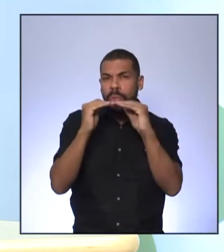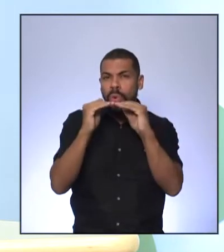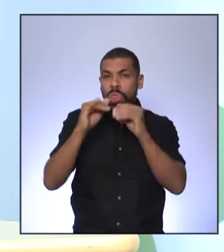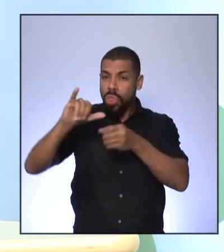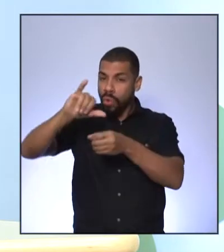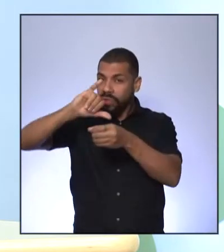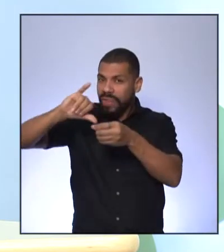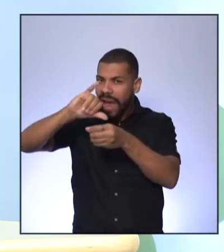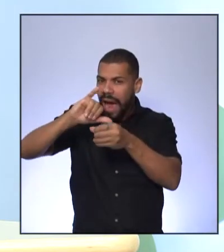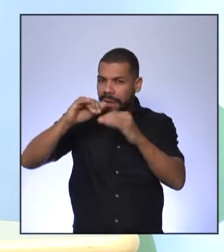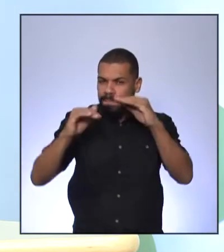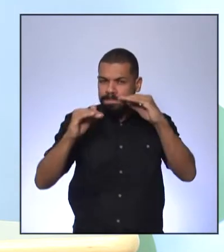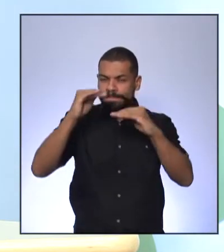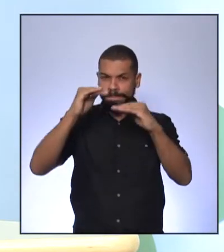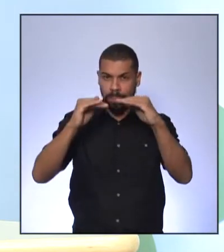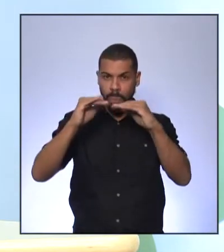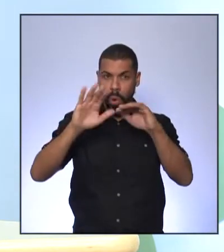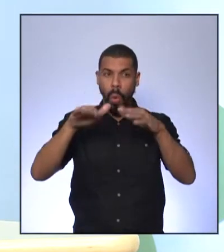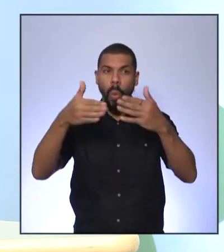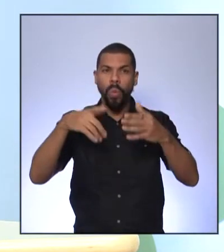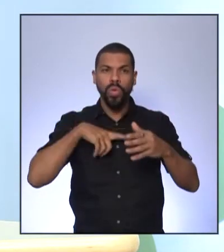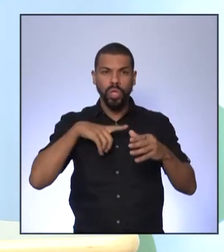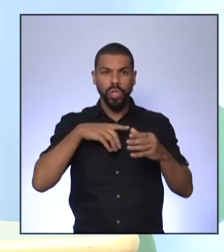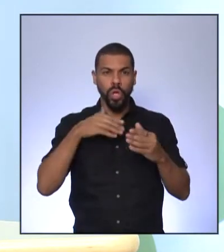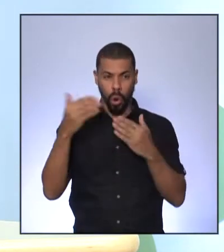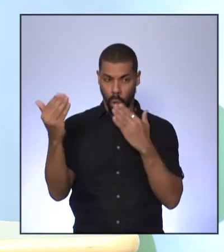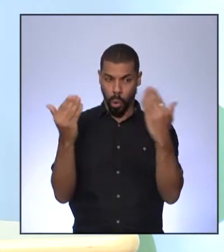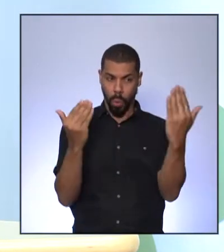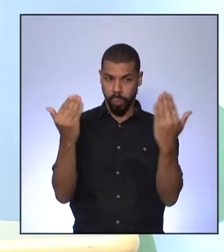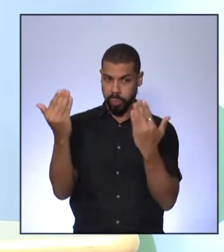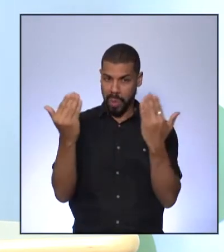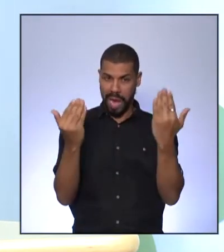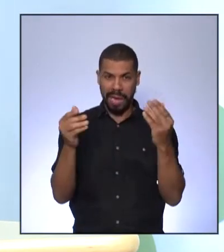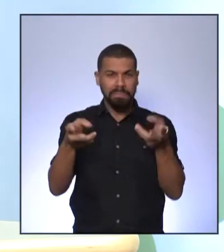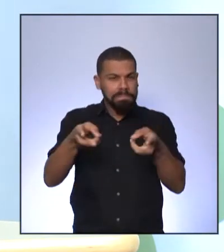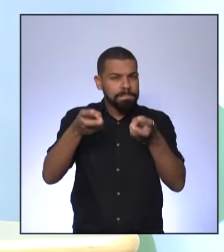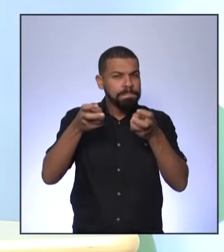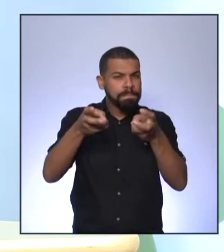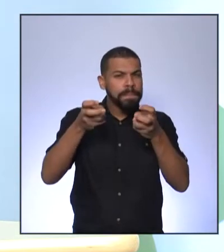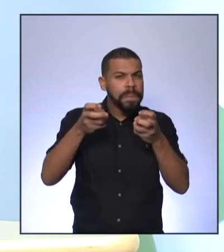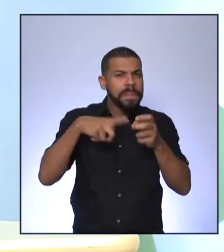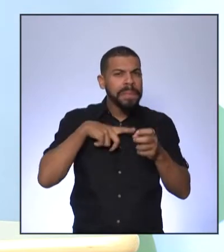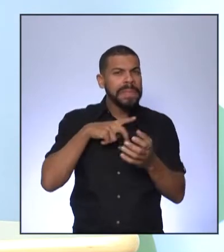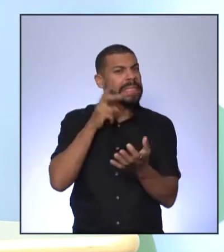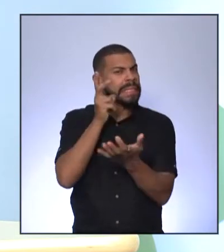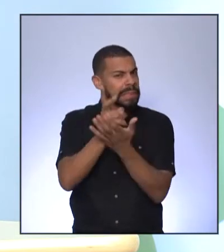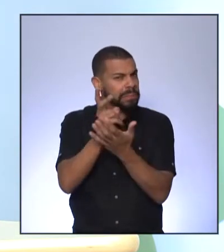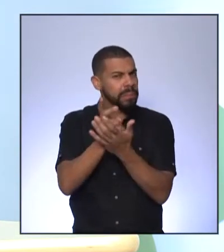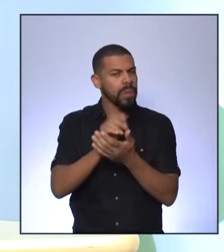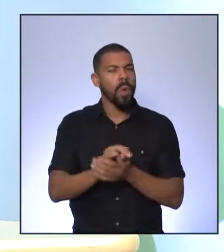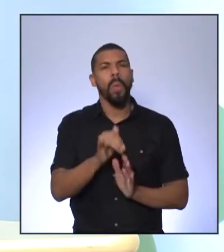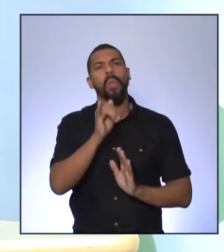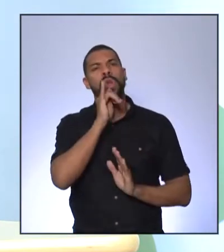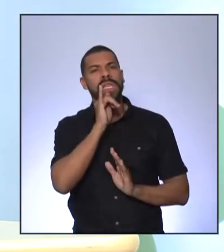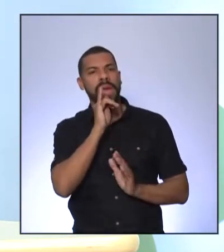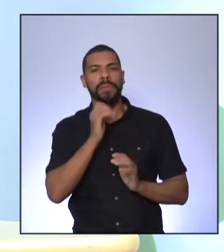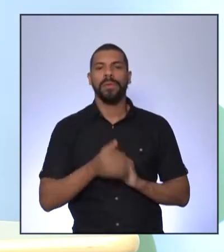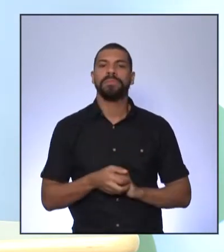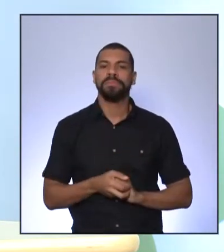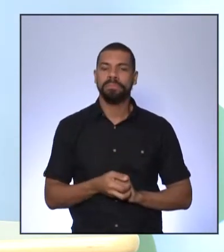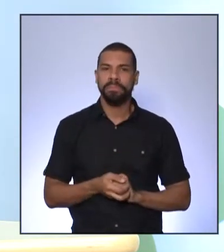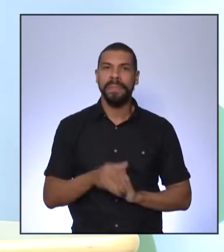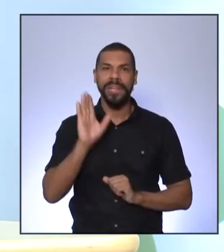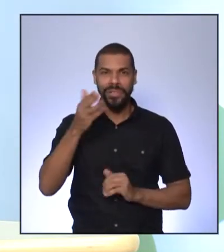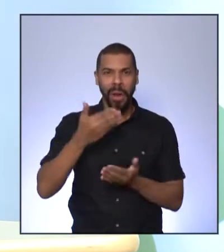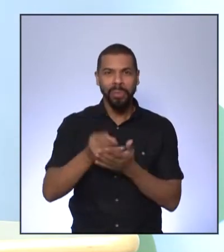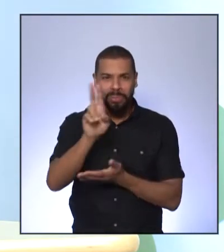vinagre. Quando a gente compara uma grandeza, a gente tem que manter todas as outras constantes. Por exemplo, eu já usei esse exemplo na